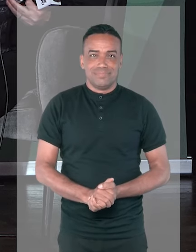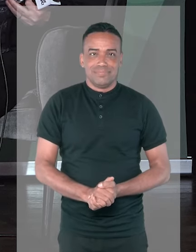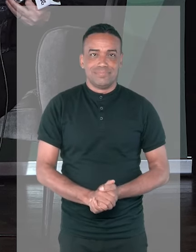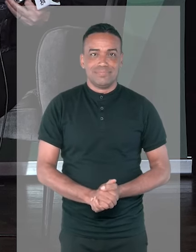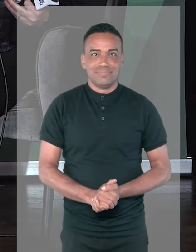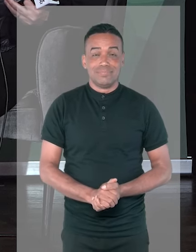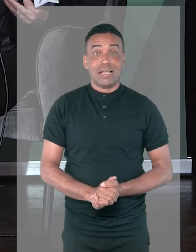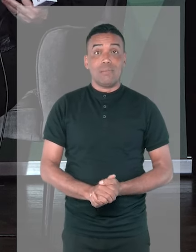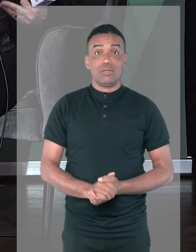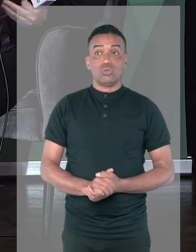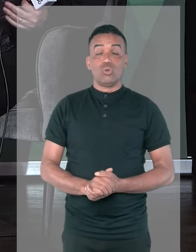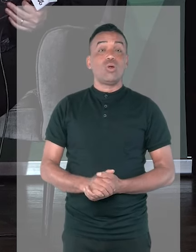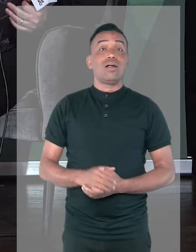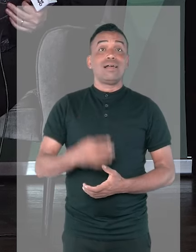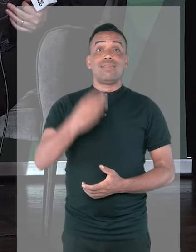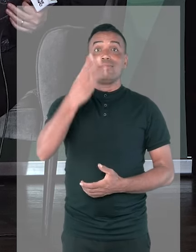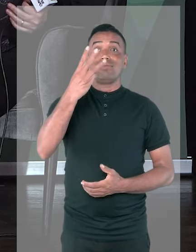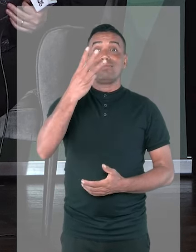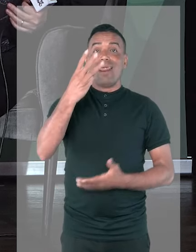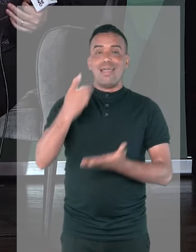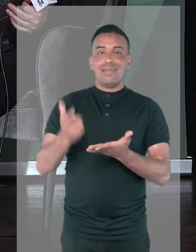pessoa logo levanta com 3 livros.